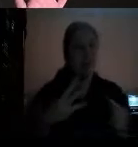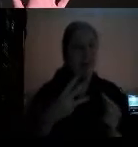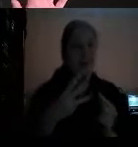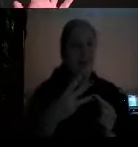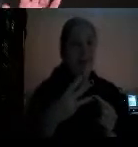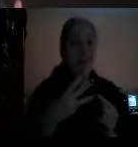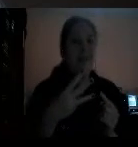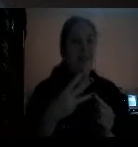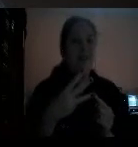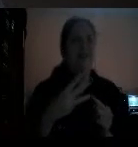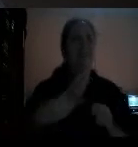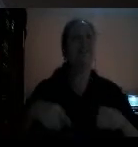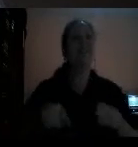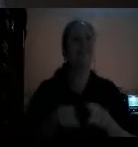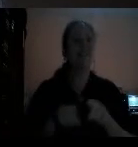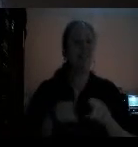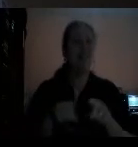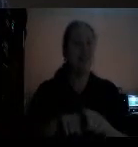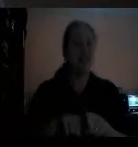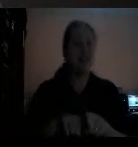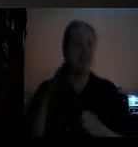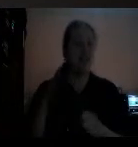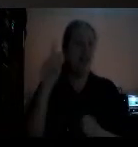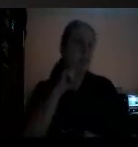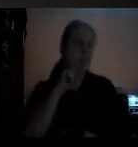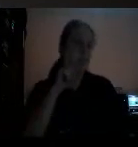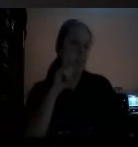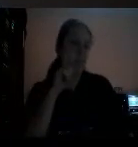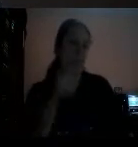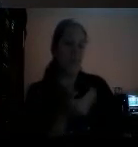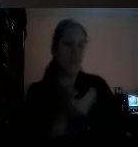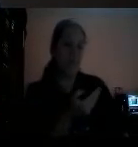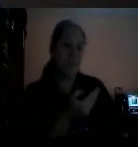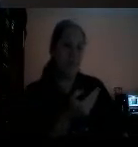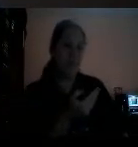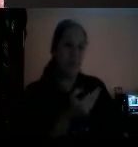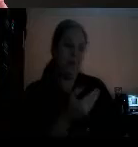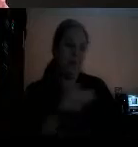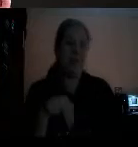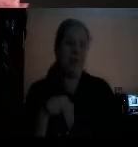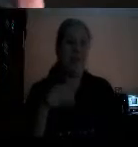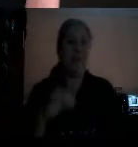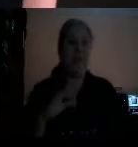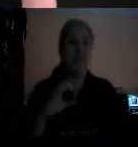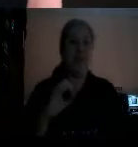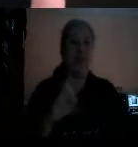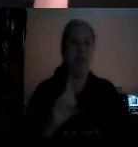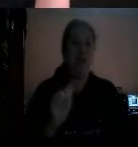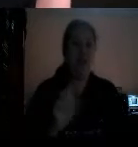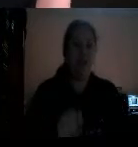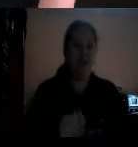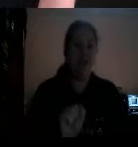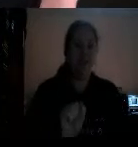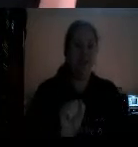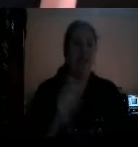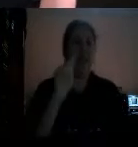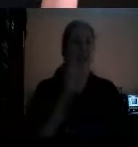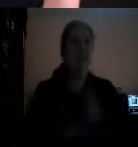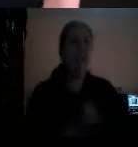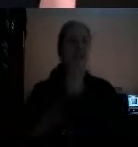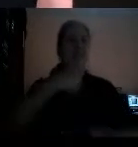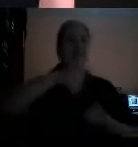Spikeman, tá? Ele vai trazer uma ideia bem interessante. Na verdade, ele vai fusionar, ele vai fundir a ideia